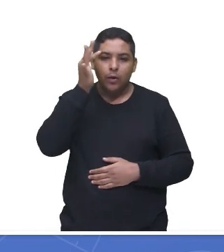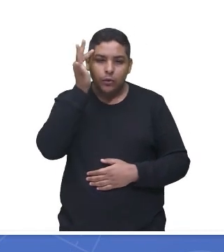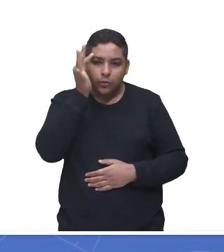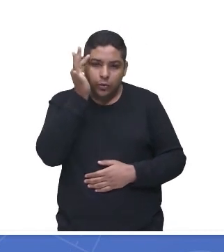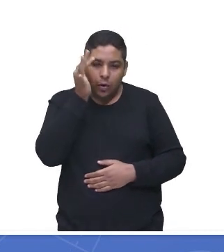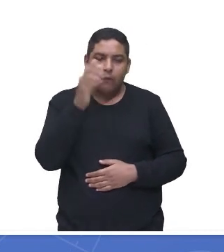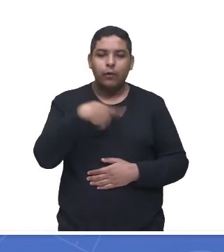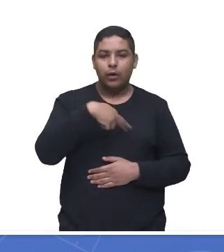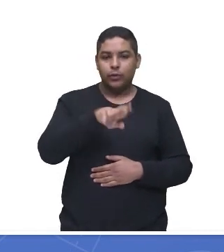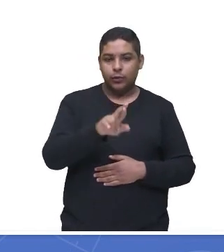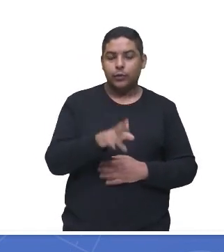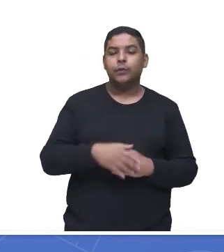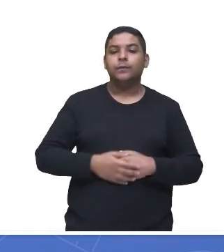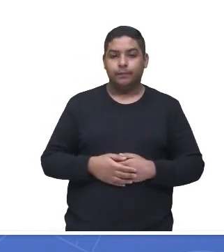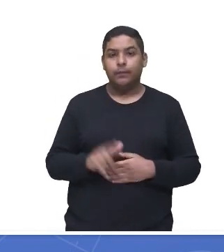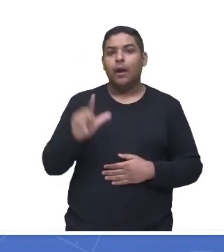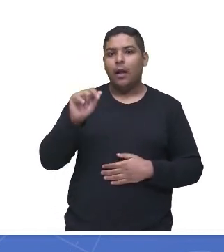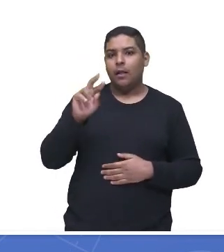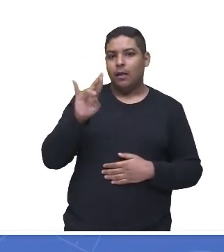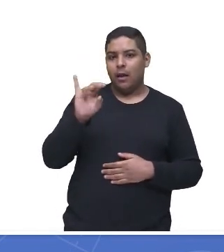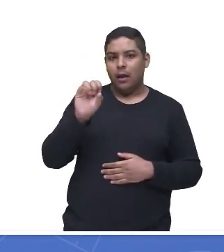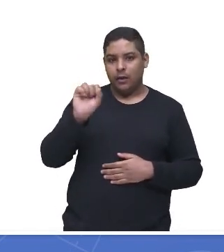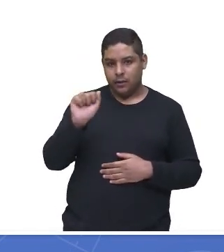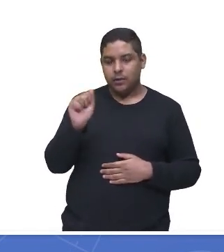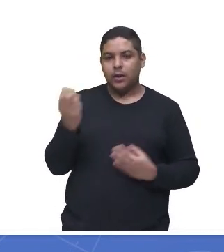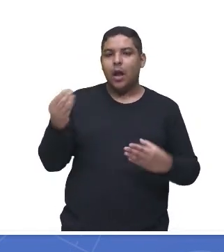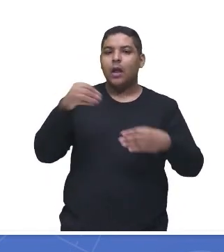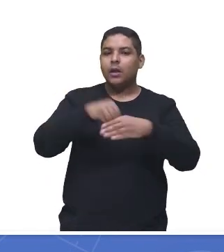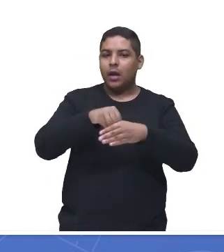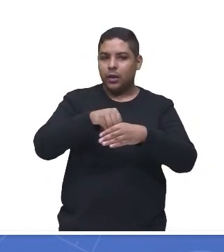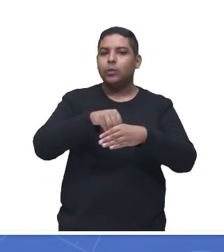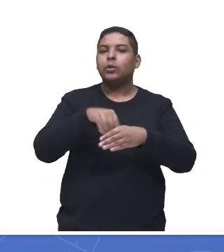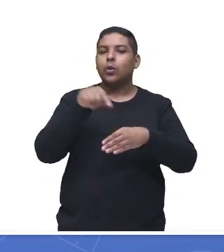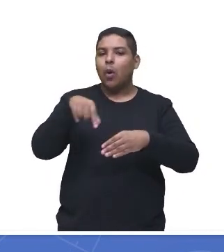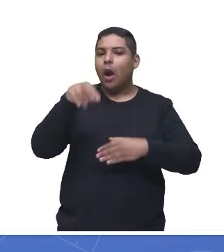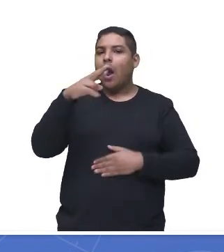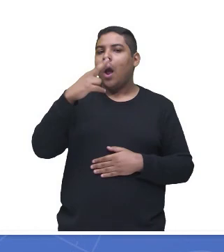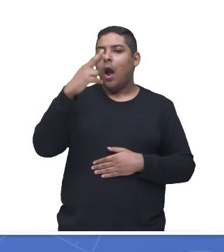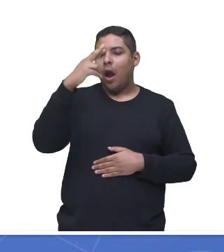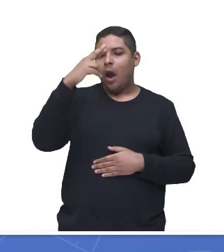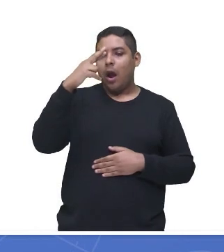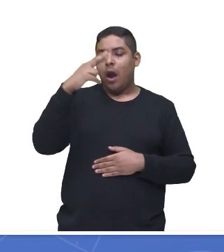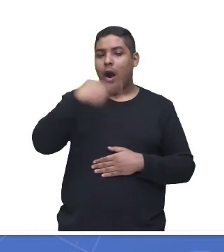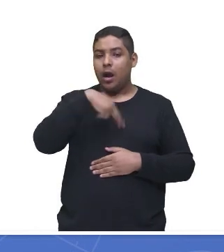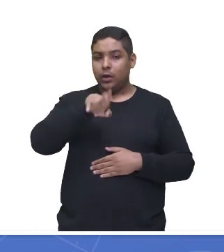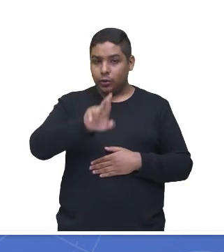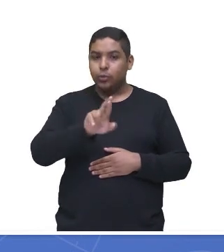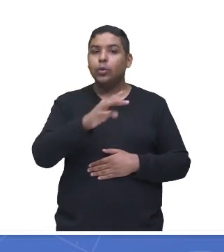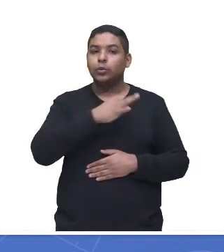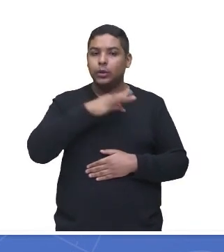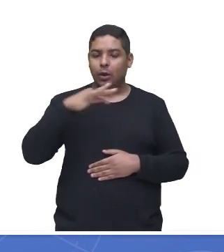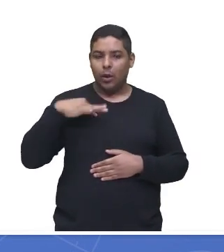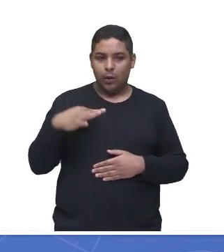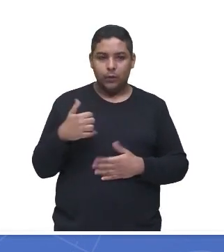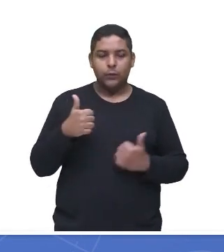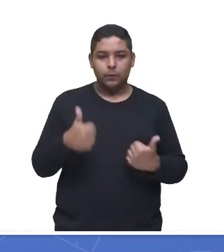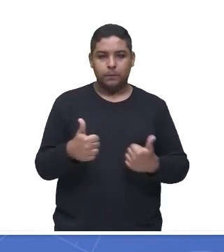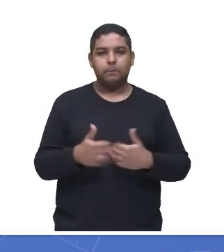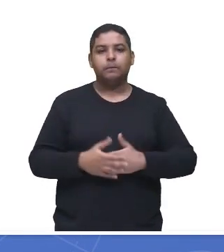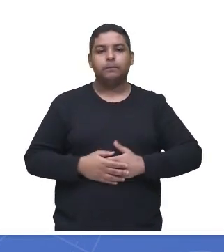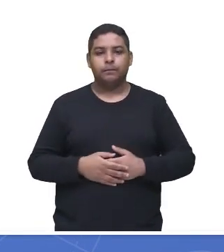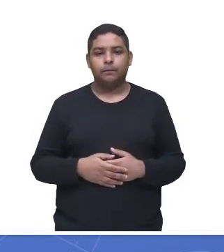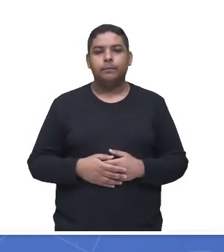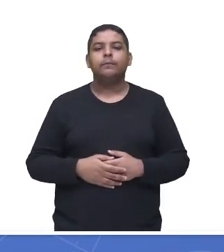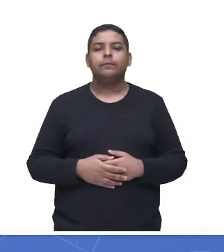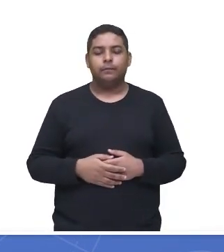Então, a Larissa, ela colocou dentro do campo do conhecimento teológico religioso, né, Larissa? Essa foi